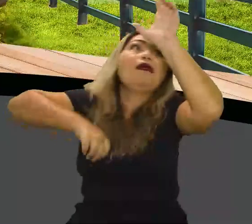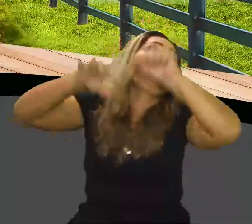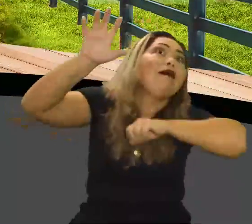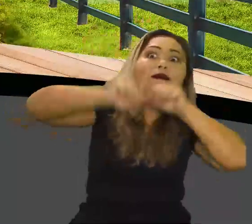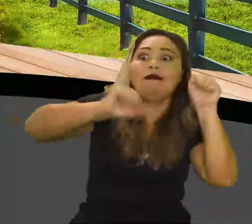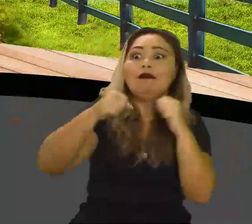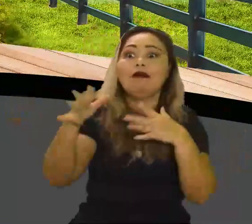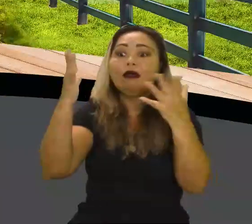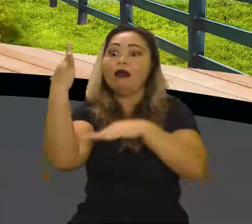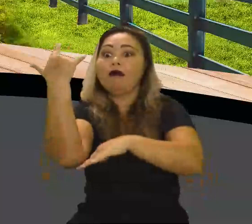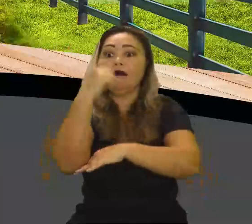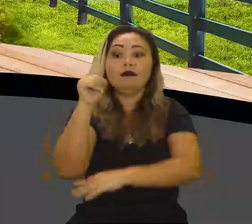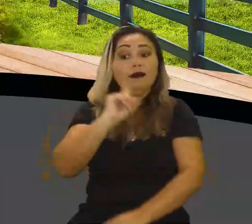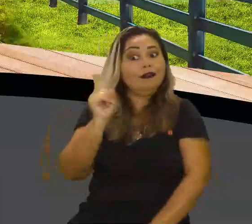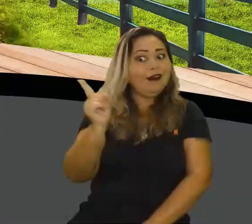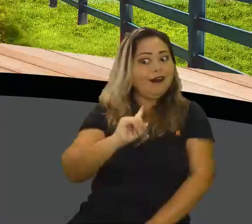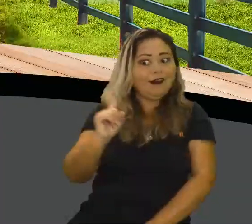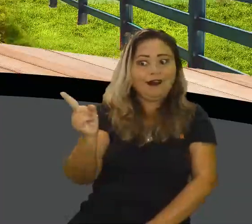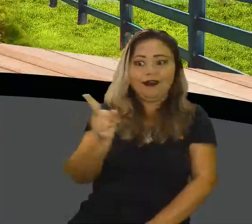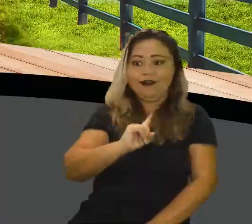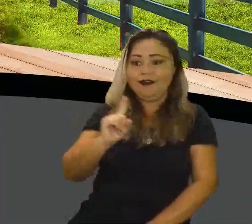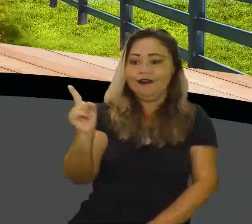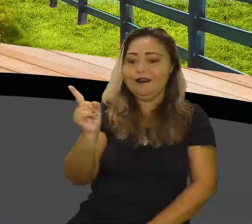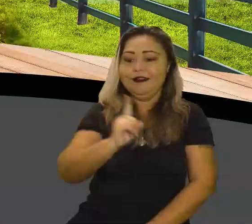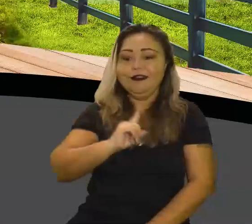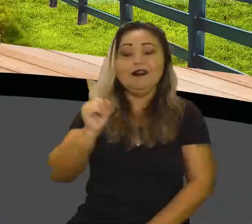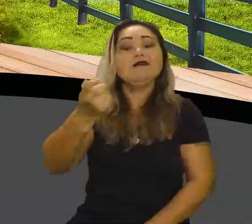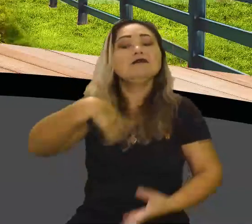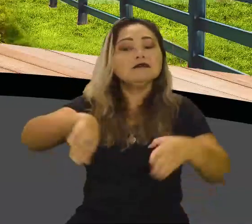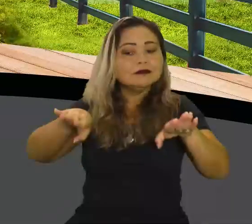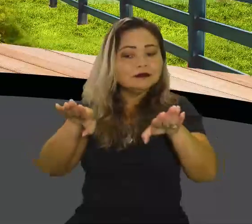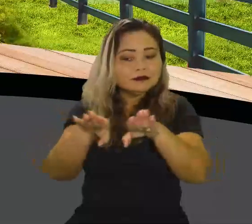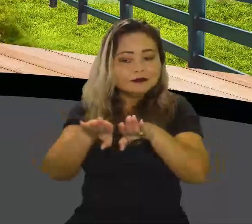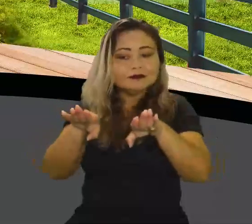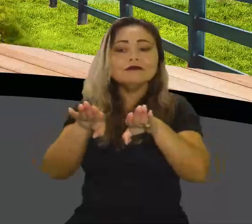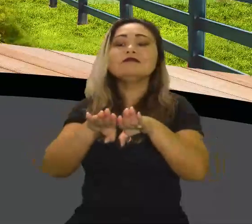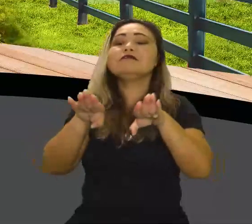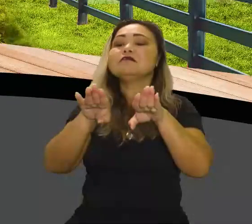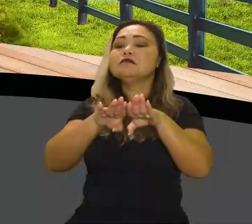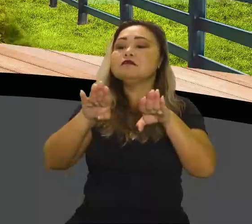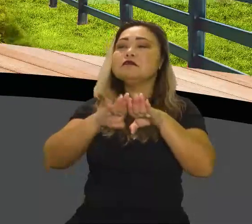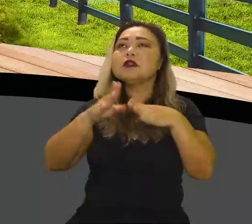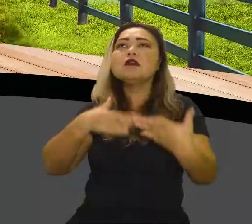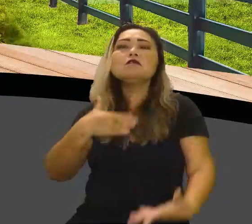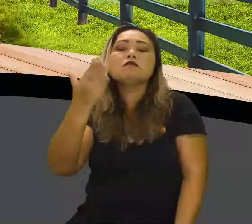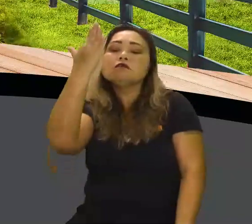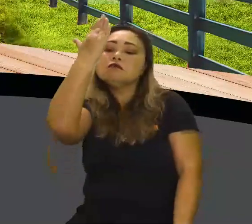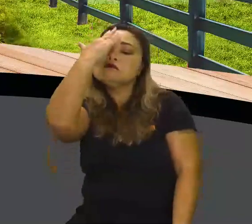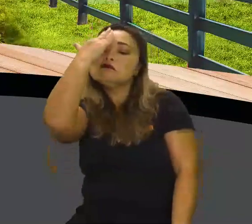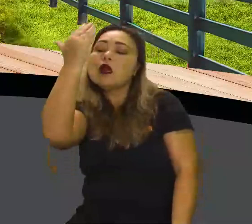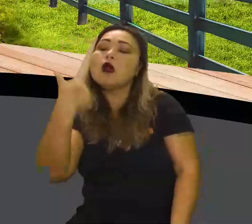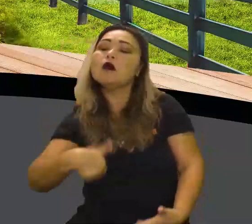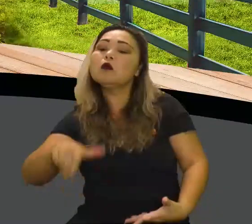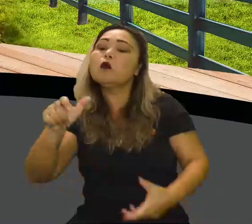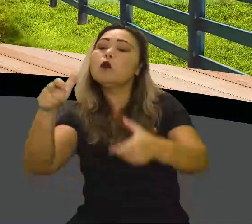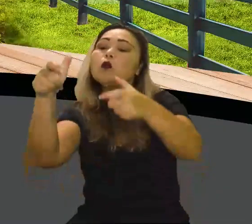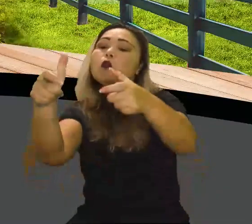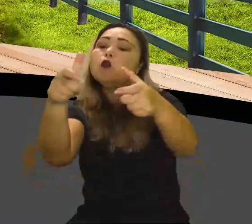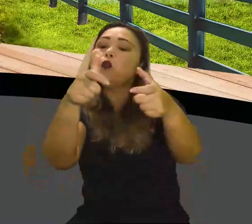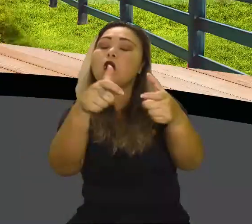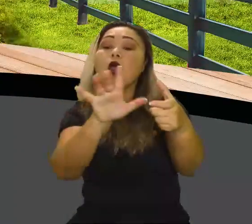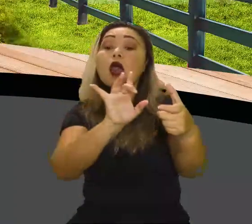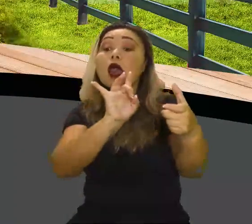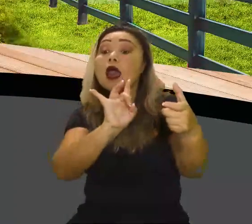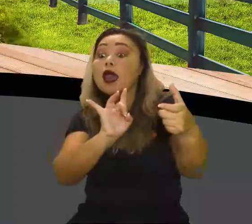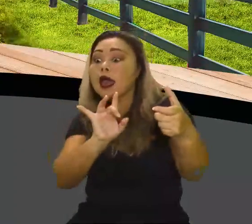da natureza, não. Não. Você também tem que ter o conhecimento da região.